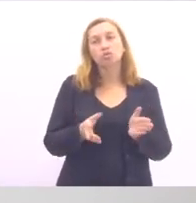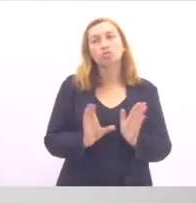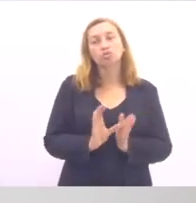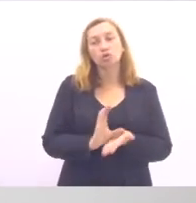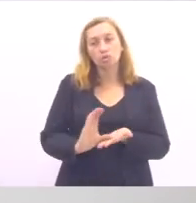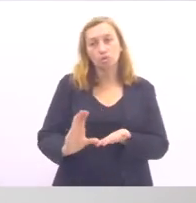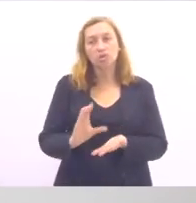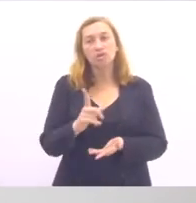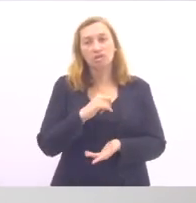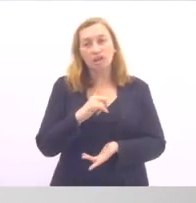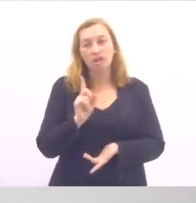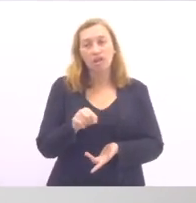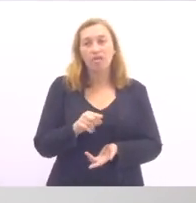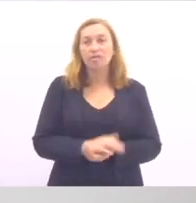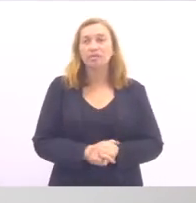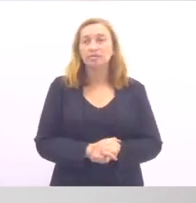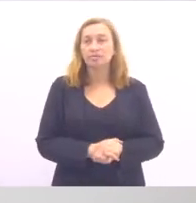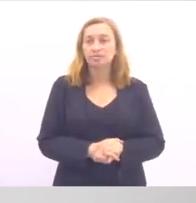tem